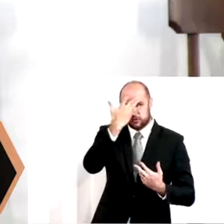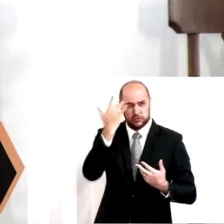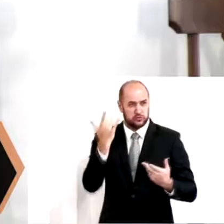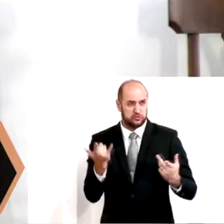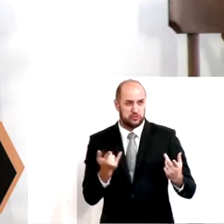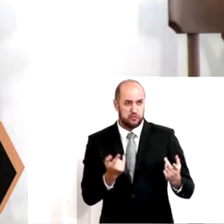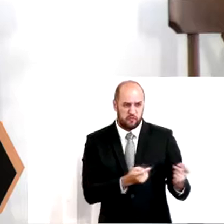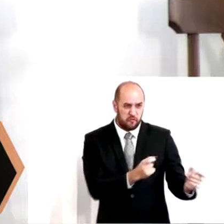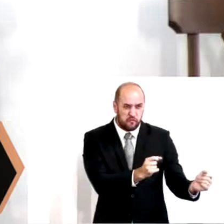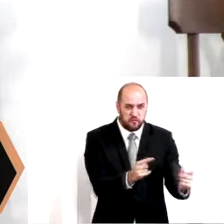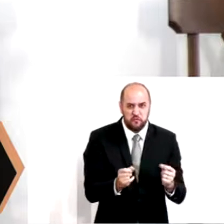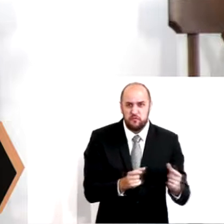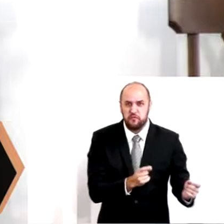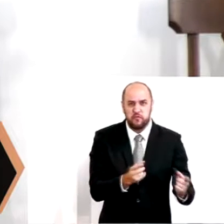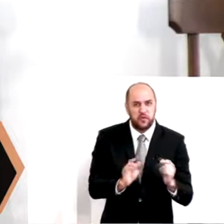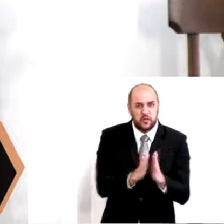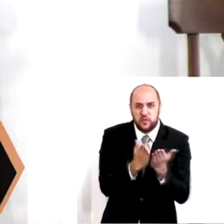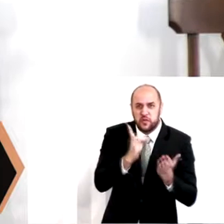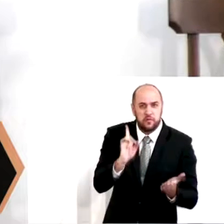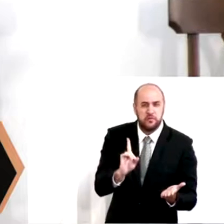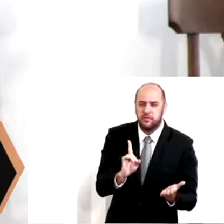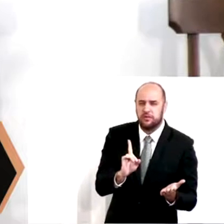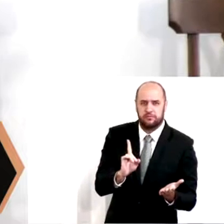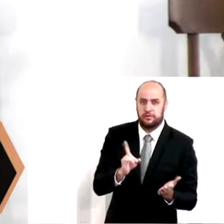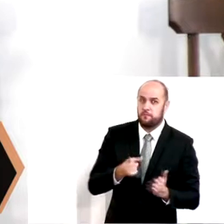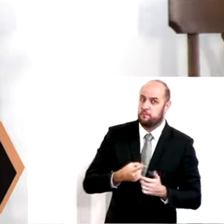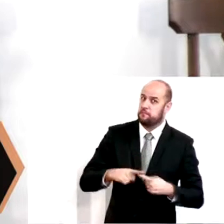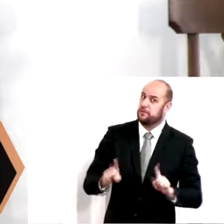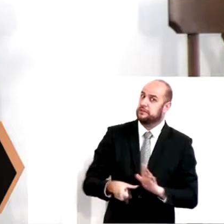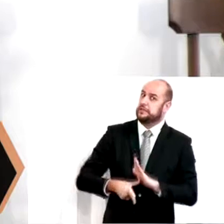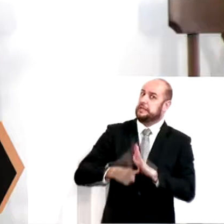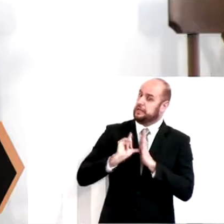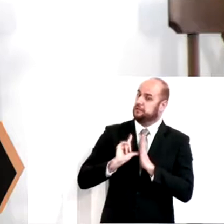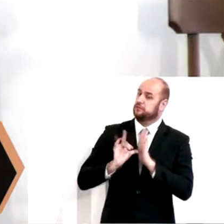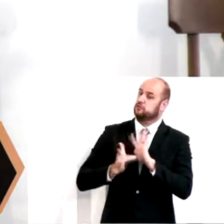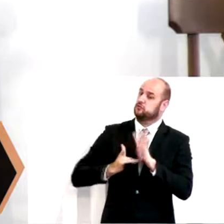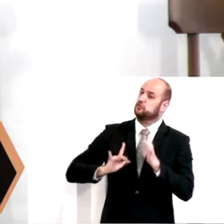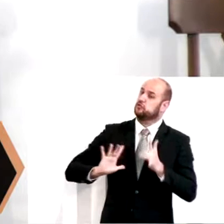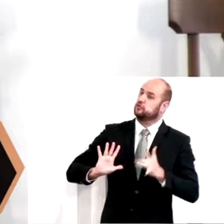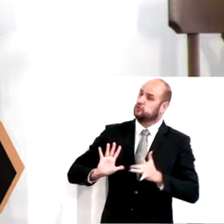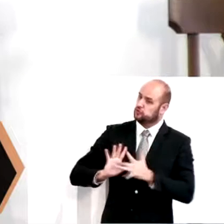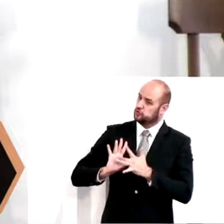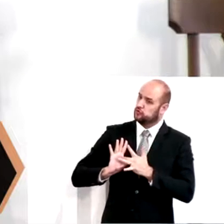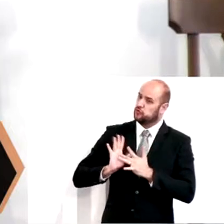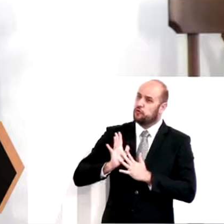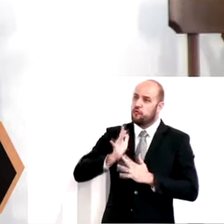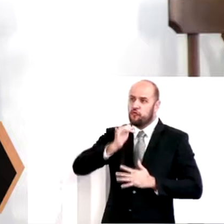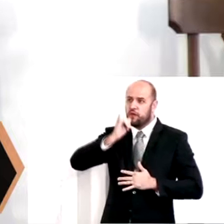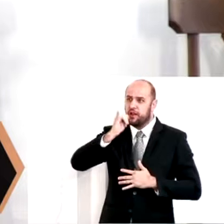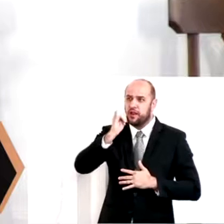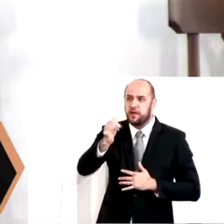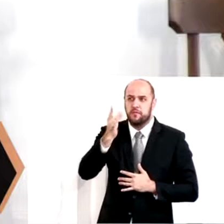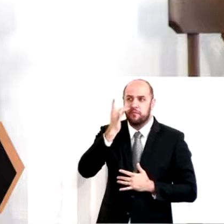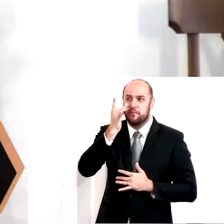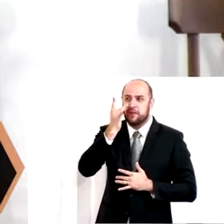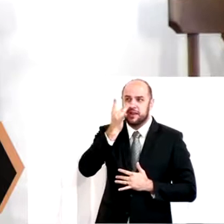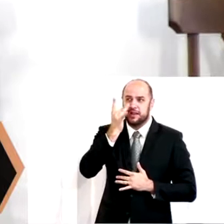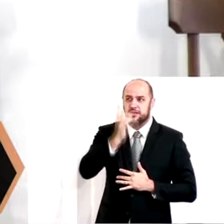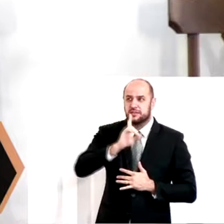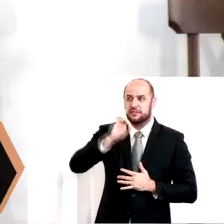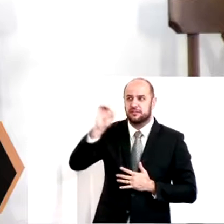mercadejando a palavra de Deus. Antes, em Cristo, é que falamos na presença de Deus,